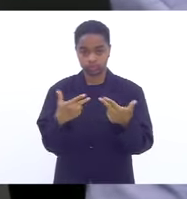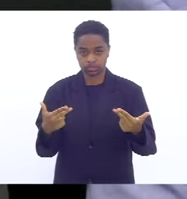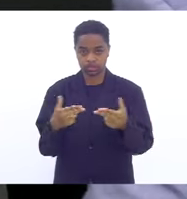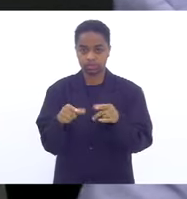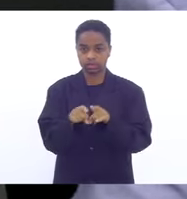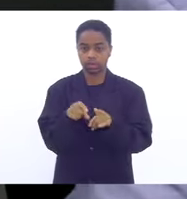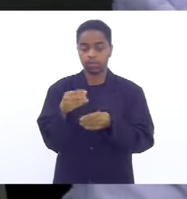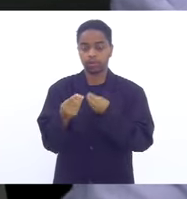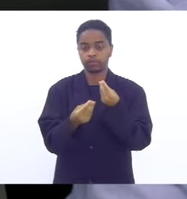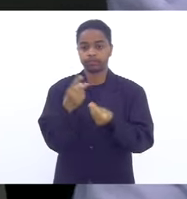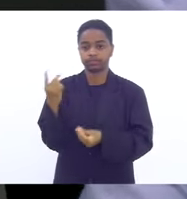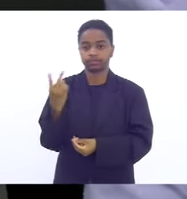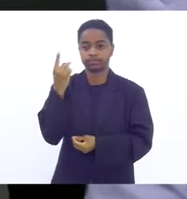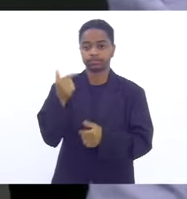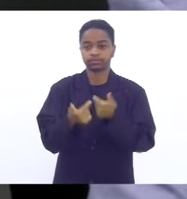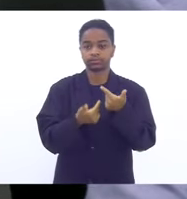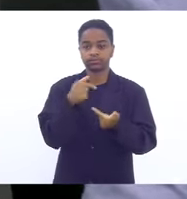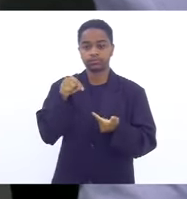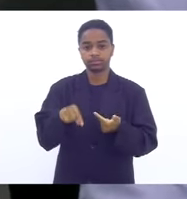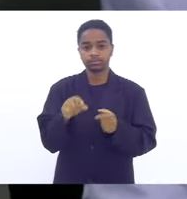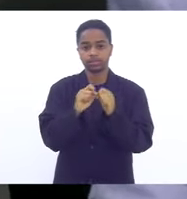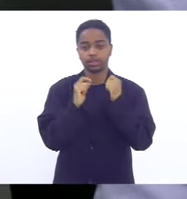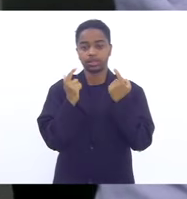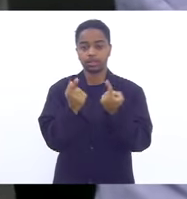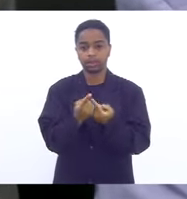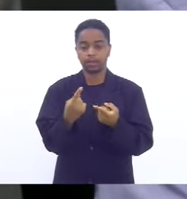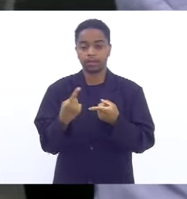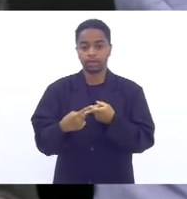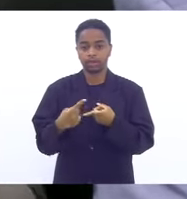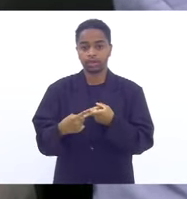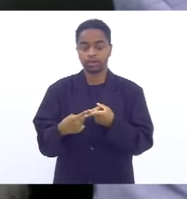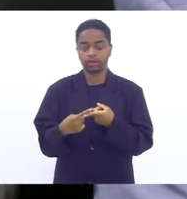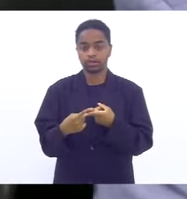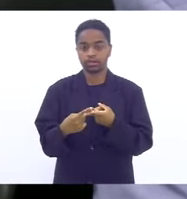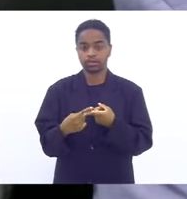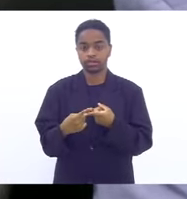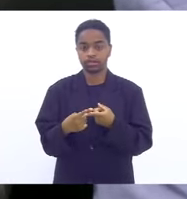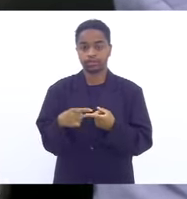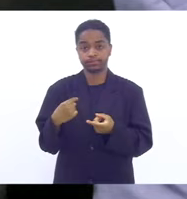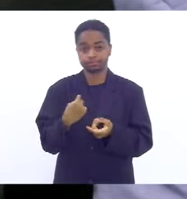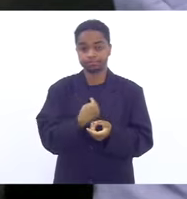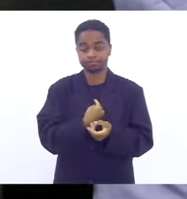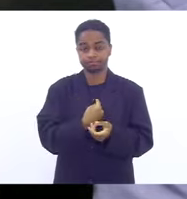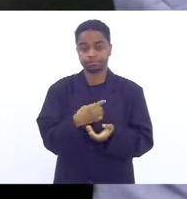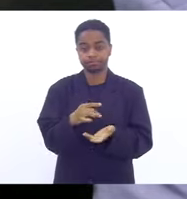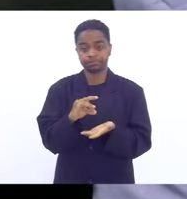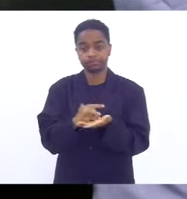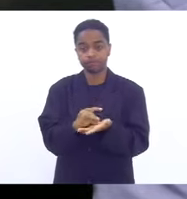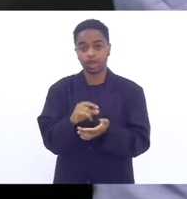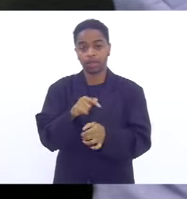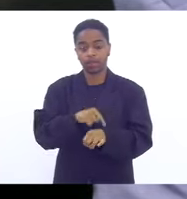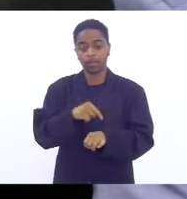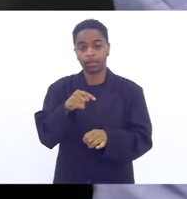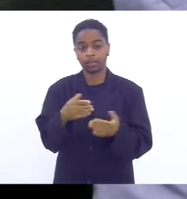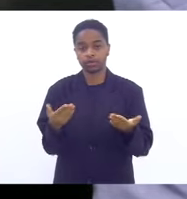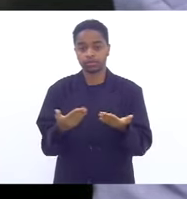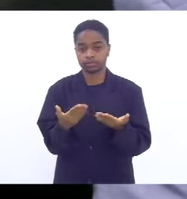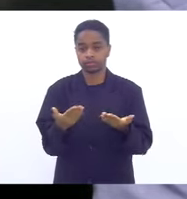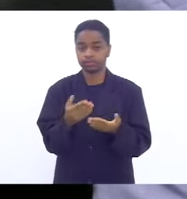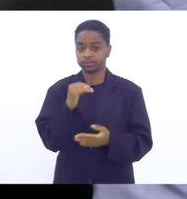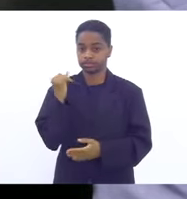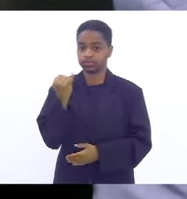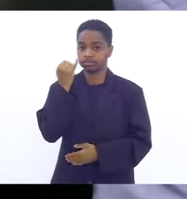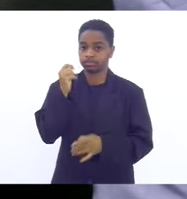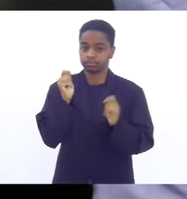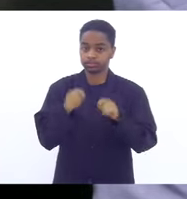esse trabalho que a Leste está fazendo. Por quê? Porque nós estamos exatamente no momento mais propício para